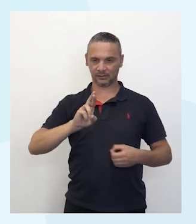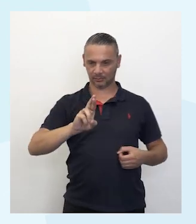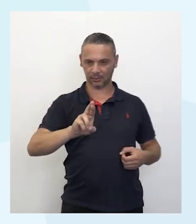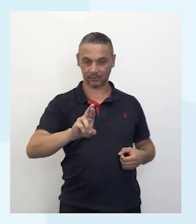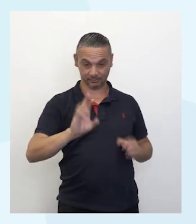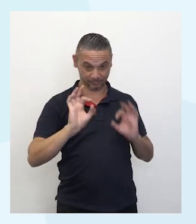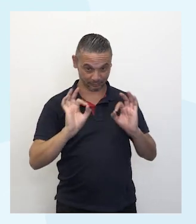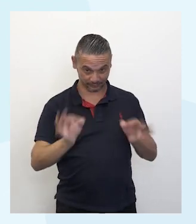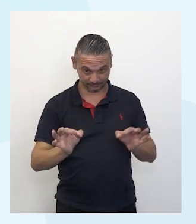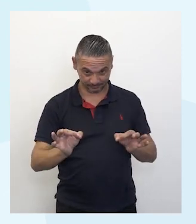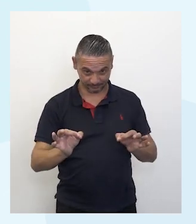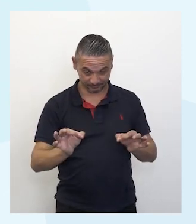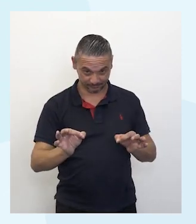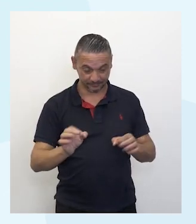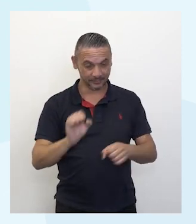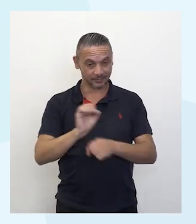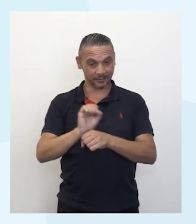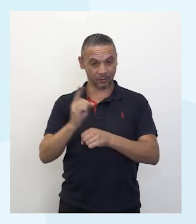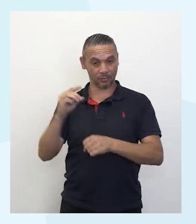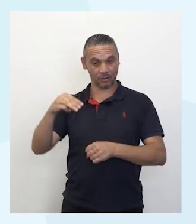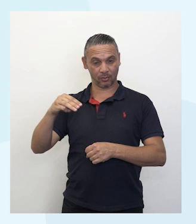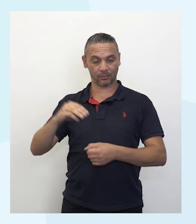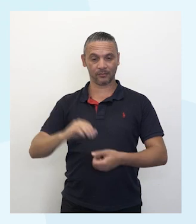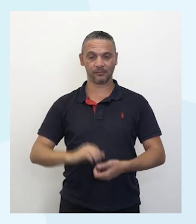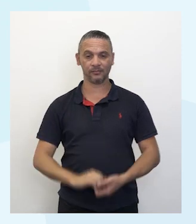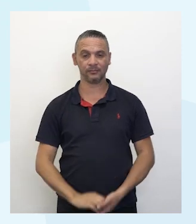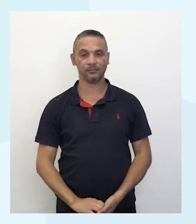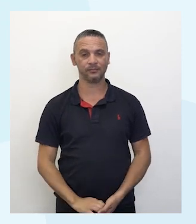certo? Certo. Beleza, a gente aguarda.